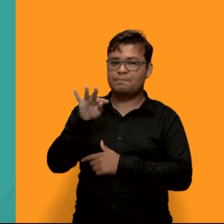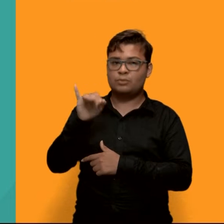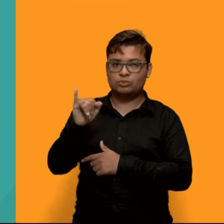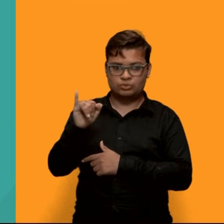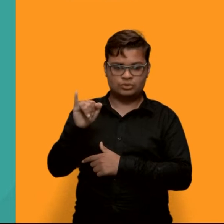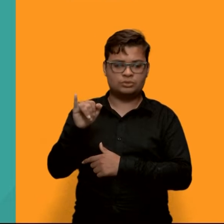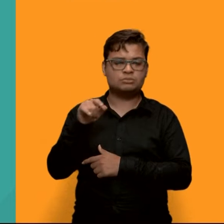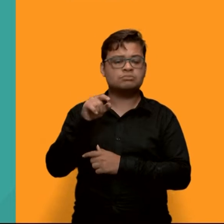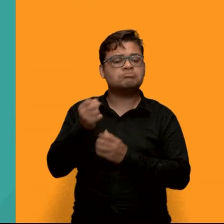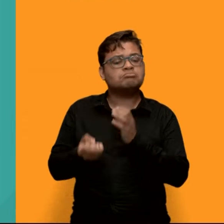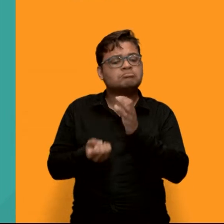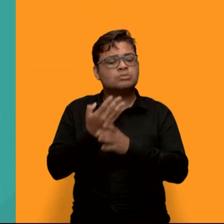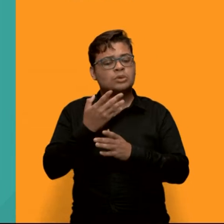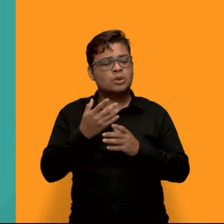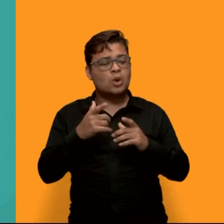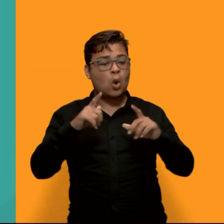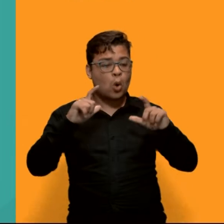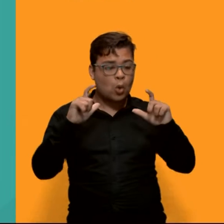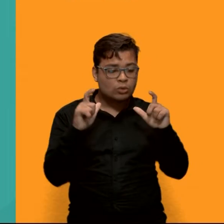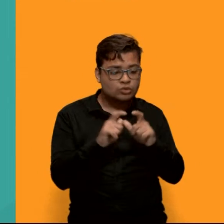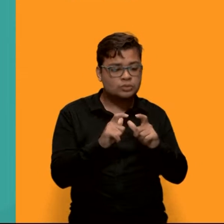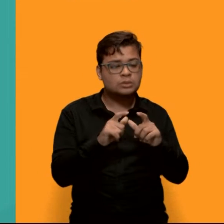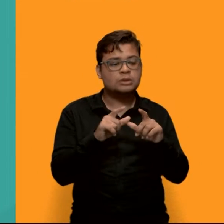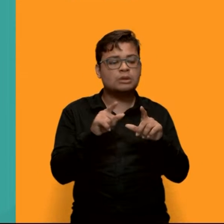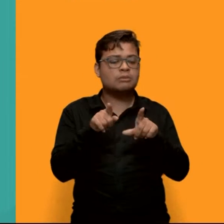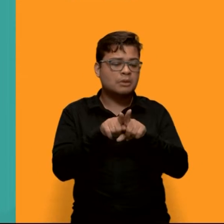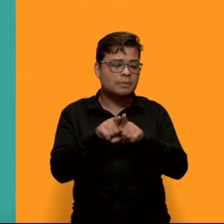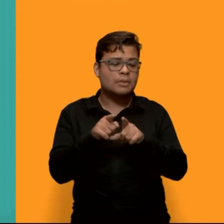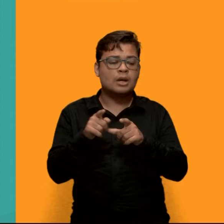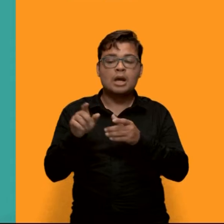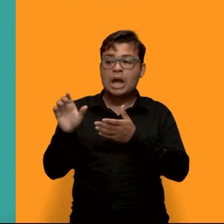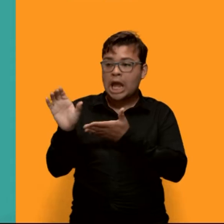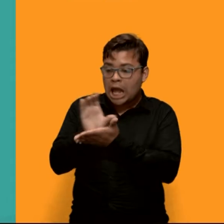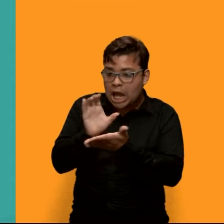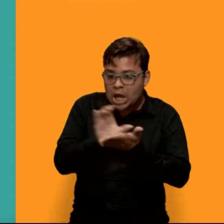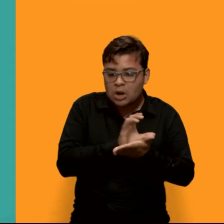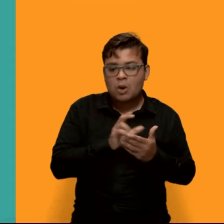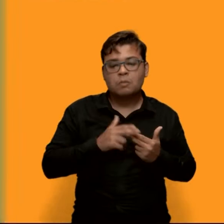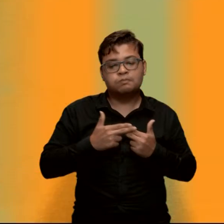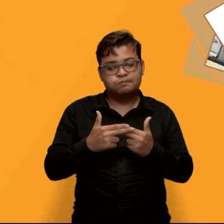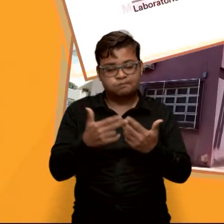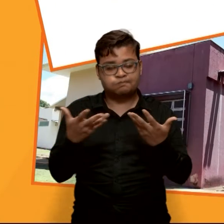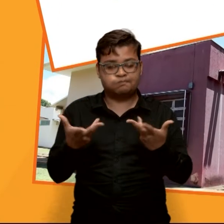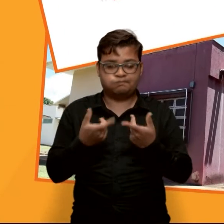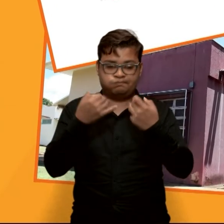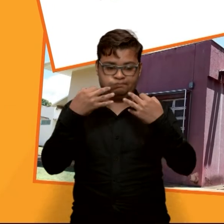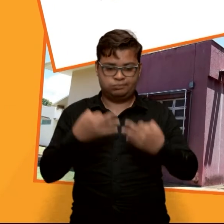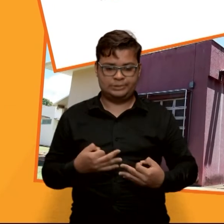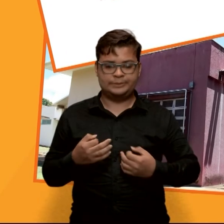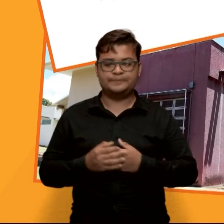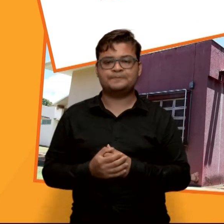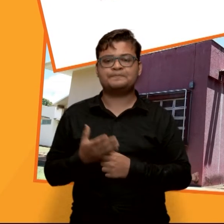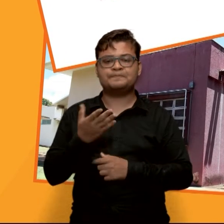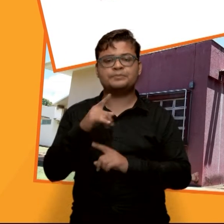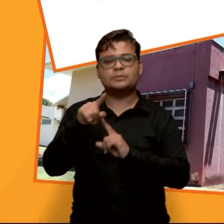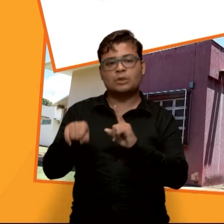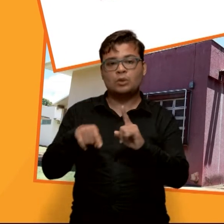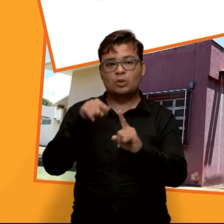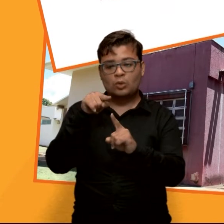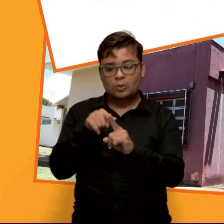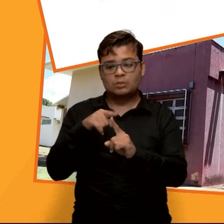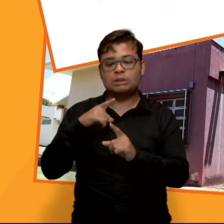para otimizar e fazer uso dos recursos disponíveis de maneira mais eficiente, com o objetivo de